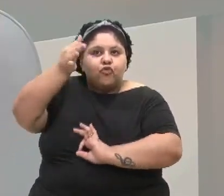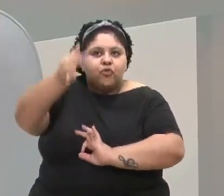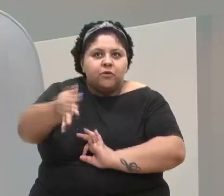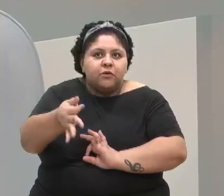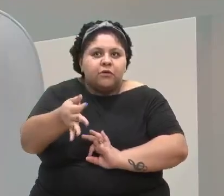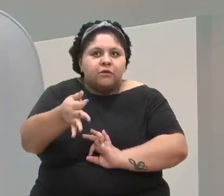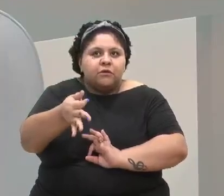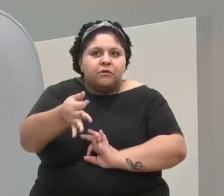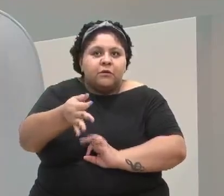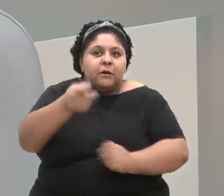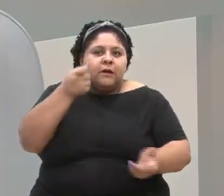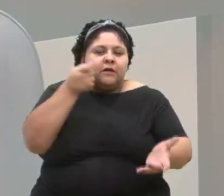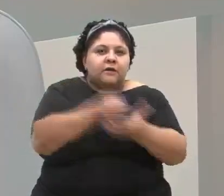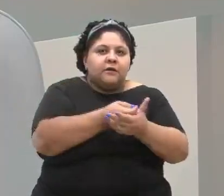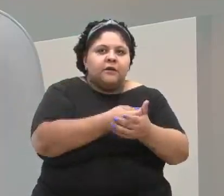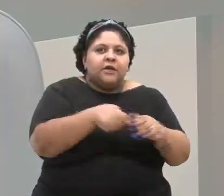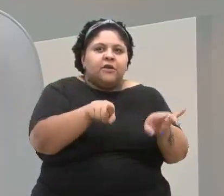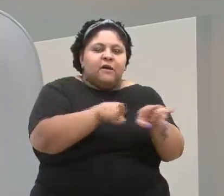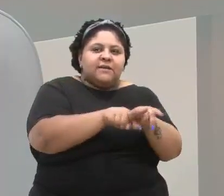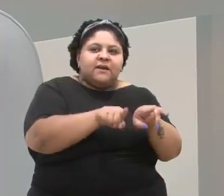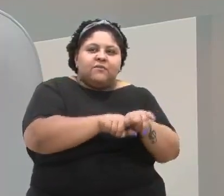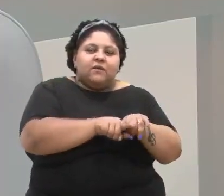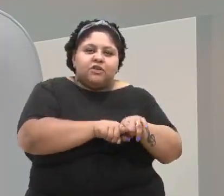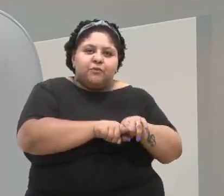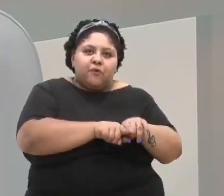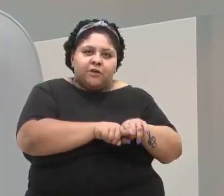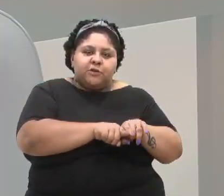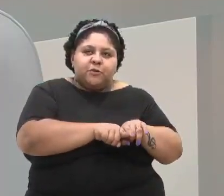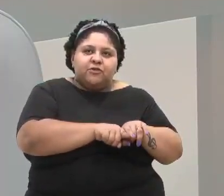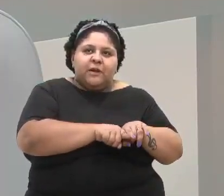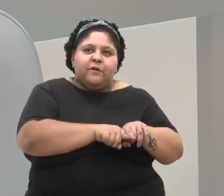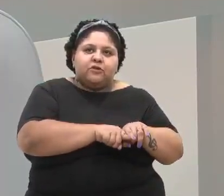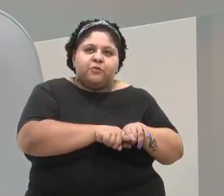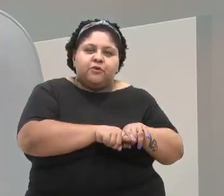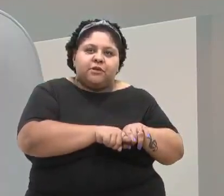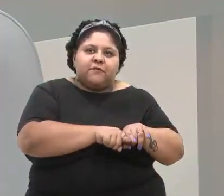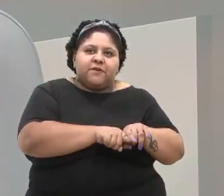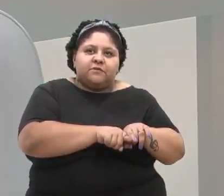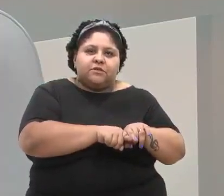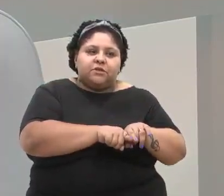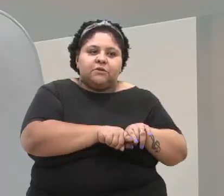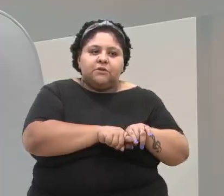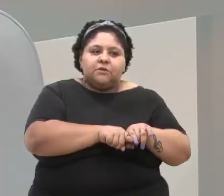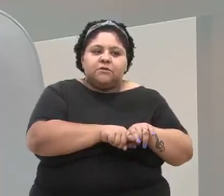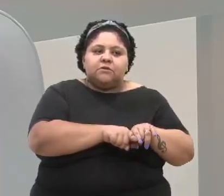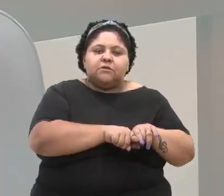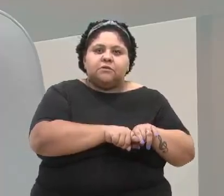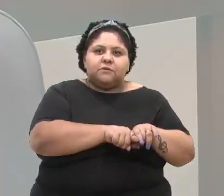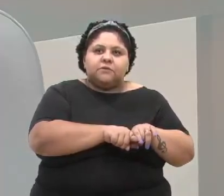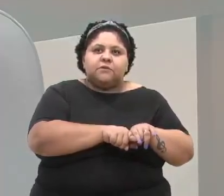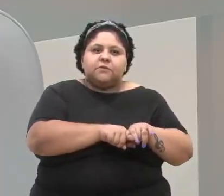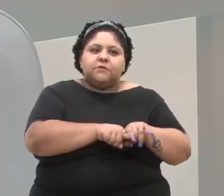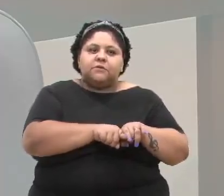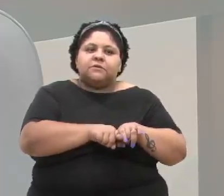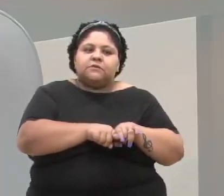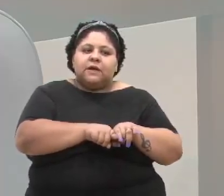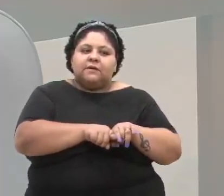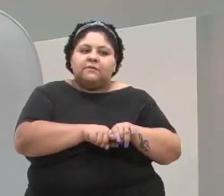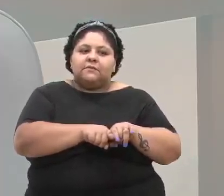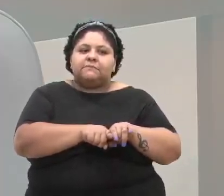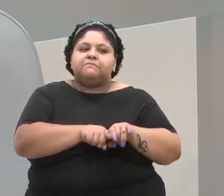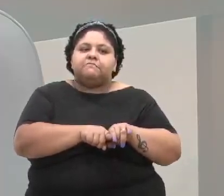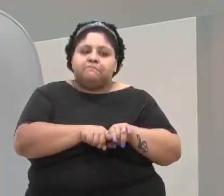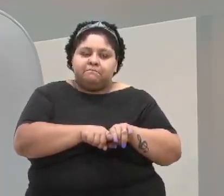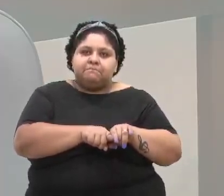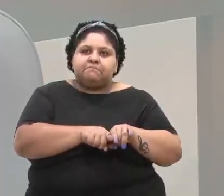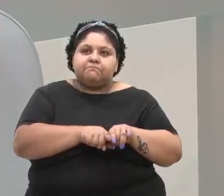pagar a conta e dá por entender que é o motorista que ganha mais. Não é isso. Tudo começa, eu não quero aqui discutir